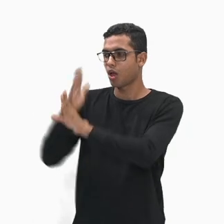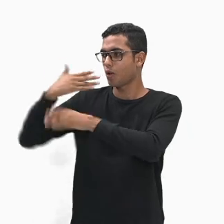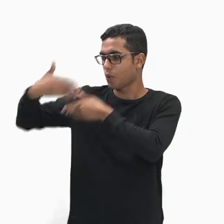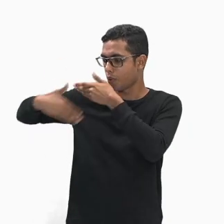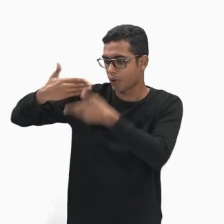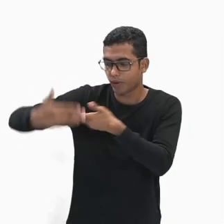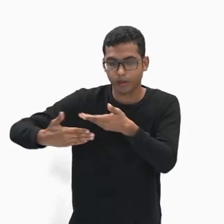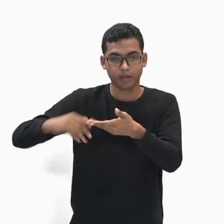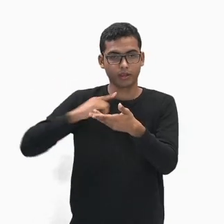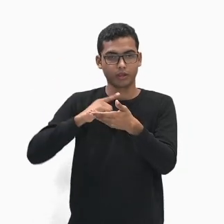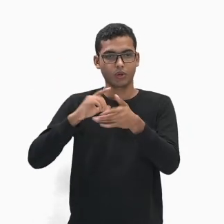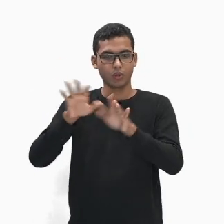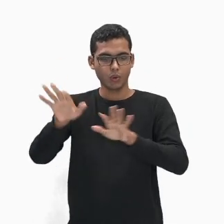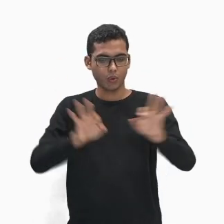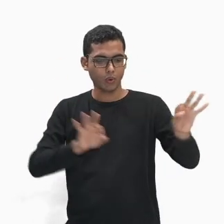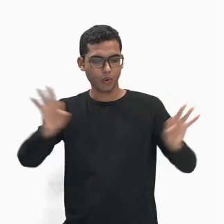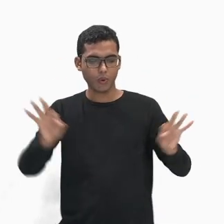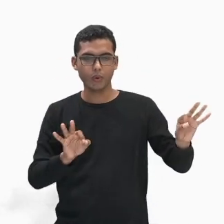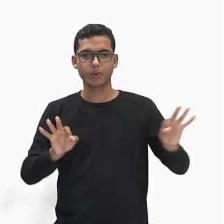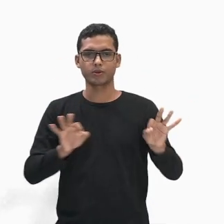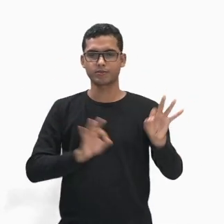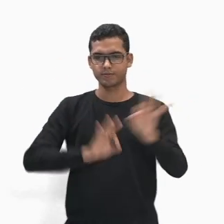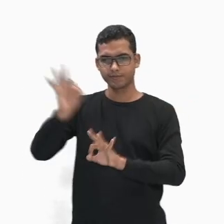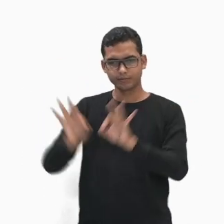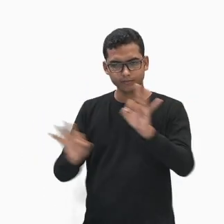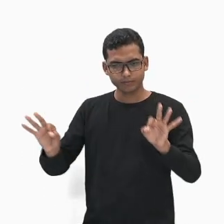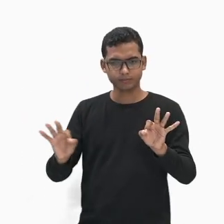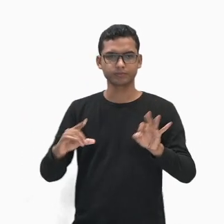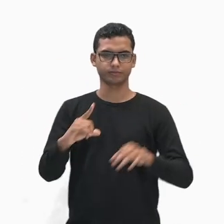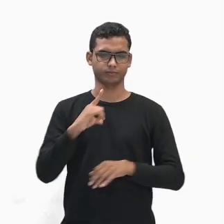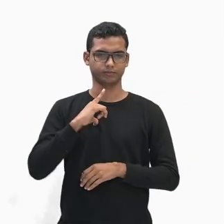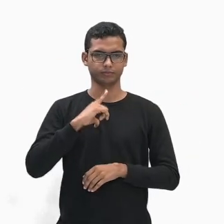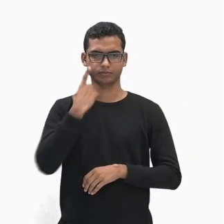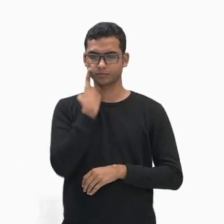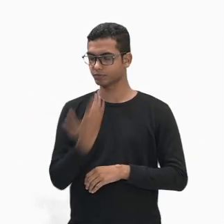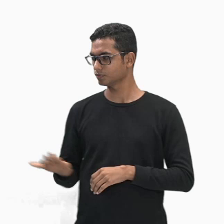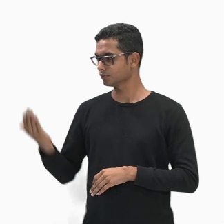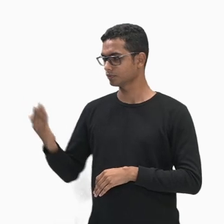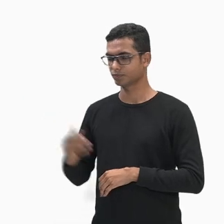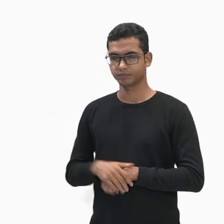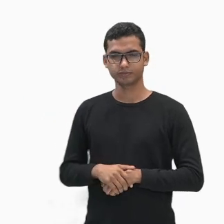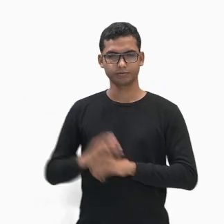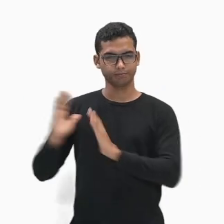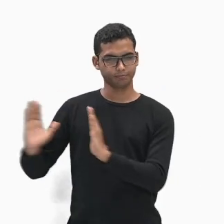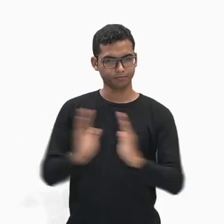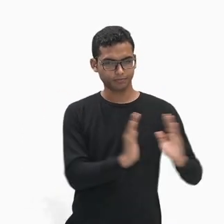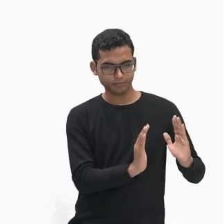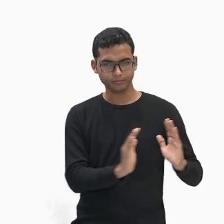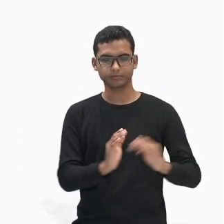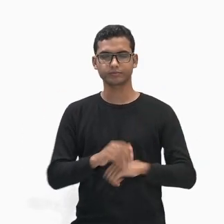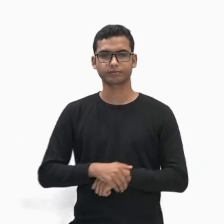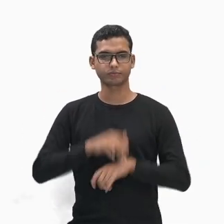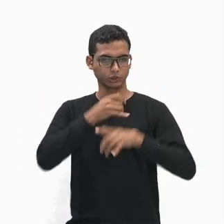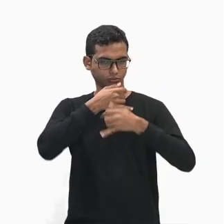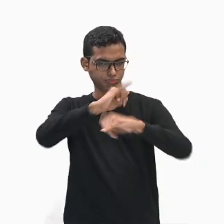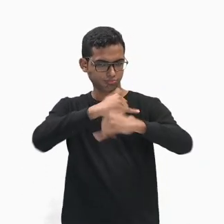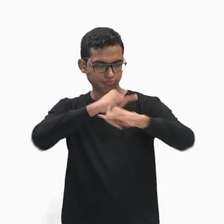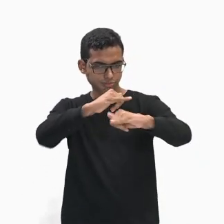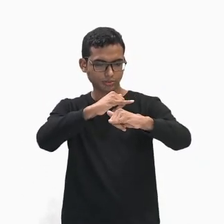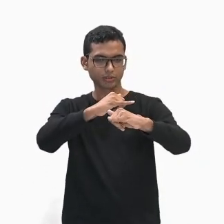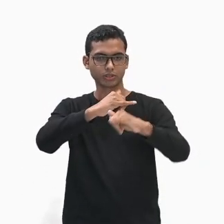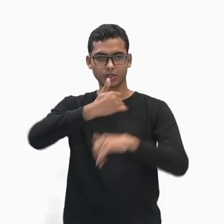uma divisão, tá, pessoal? Temos aqui uma divisão, olha lá. A eletricidade,